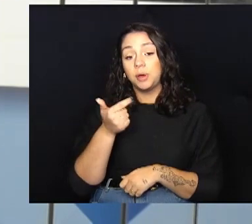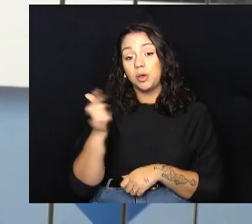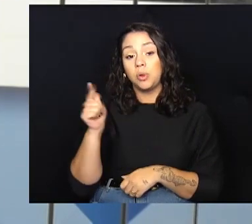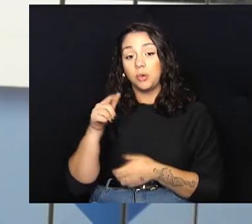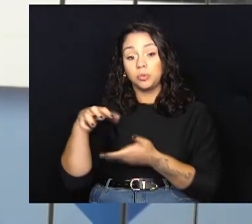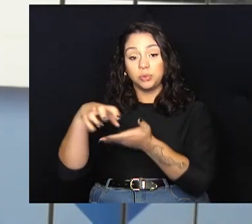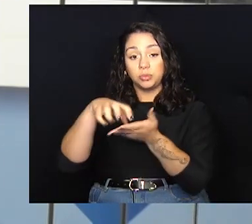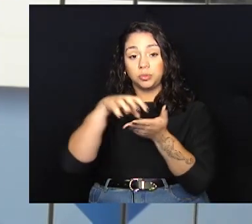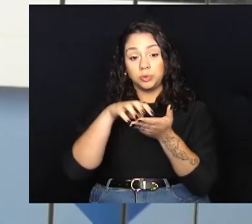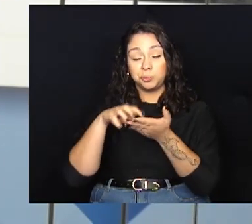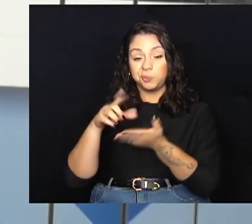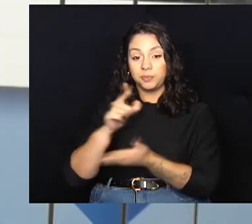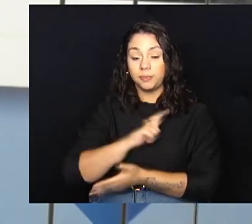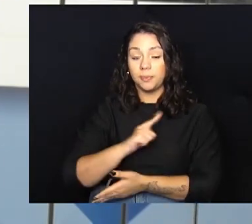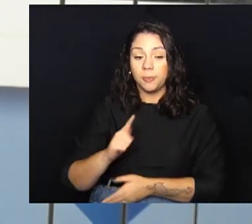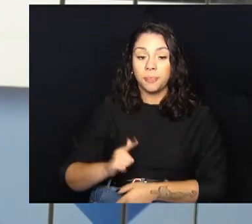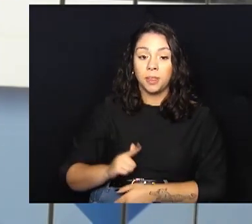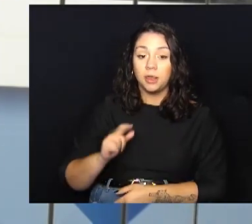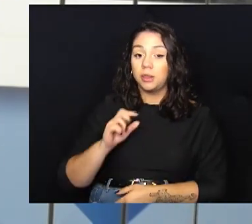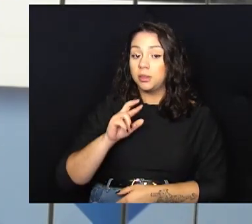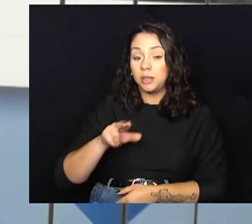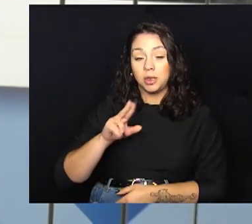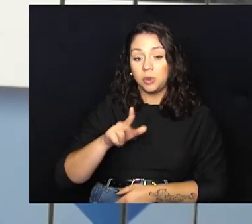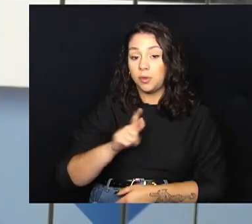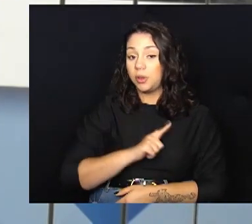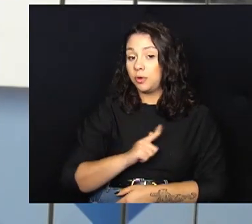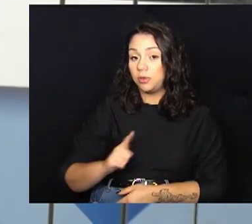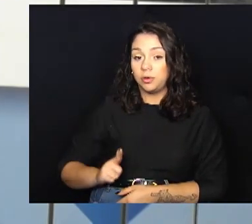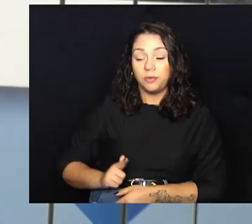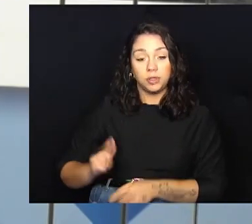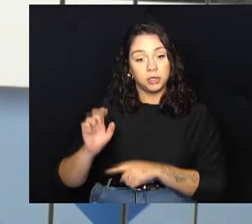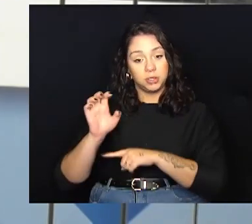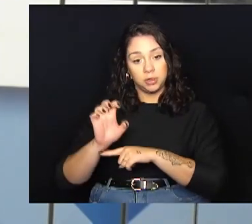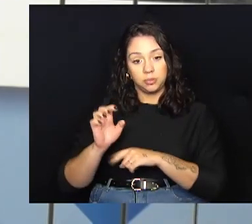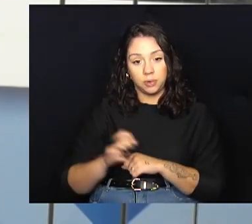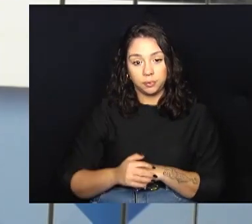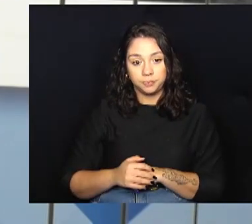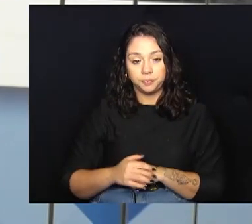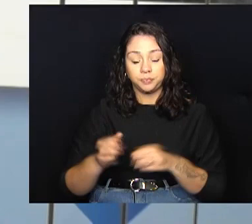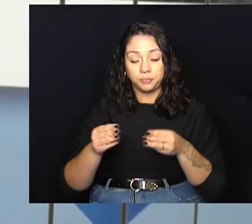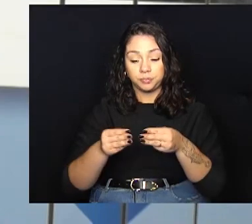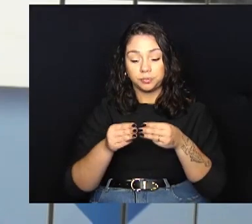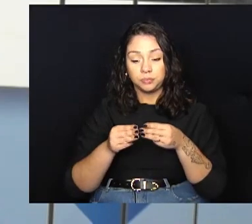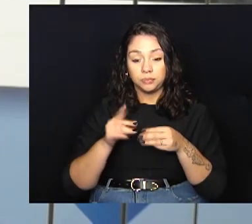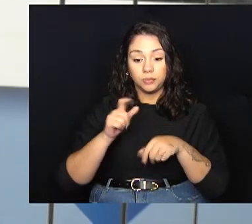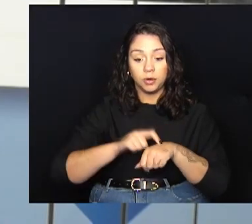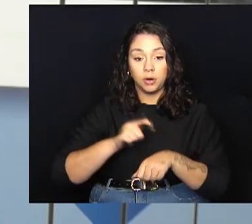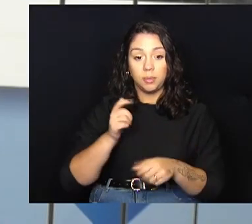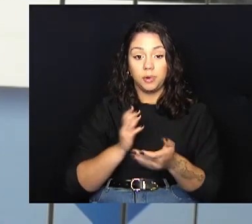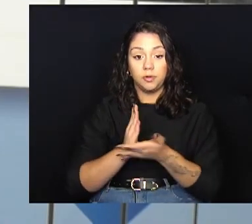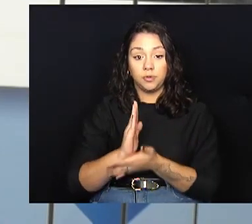órgãos de governo sem ser o do governo Municipal a Moção é quando ela é aprovada na Câmara ela representa